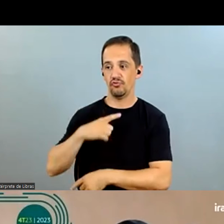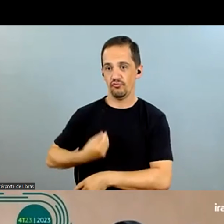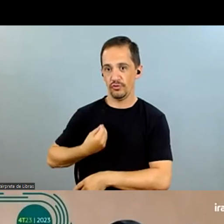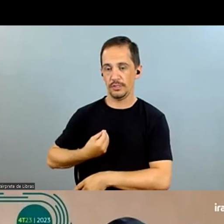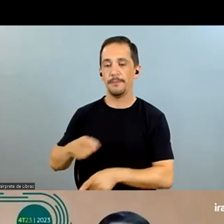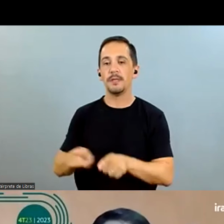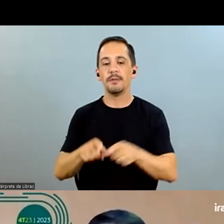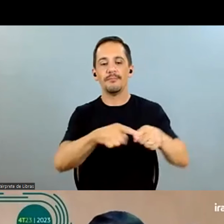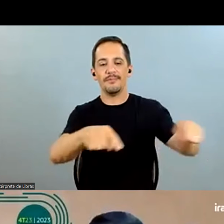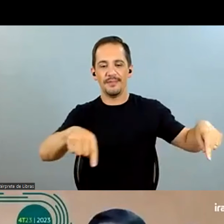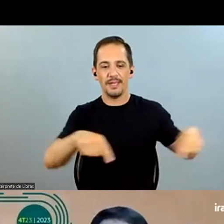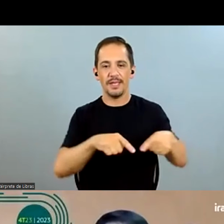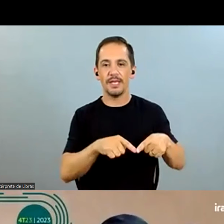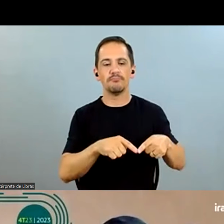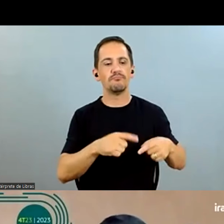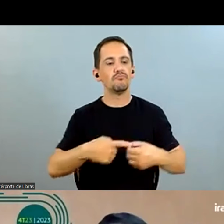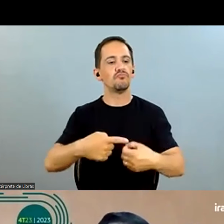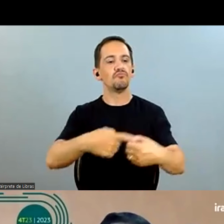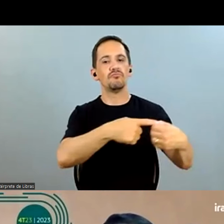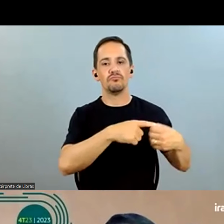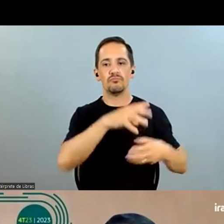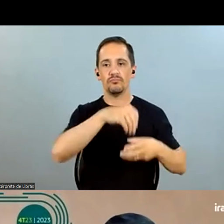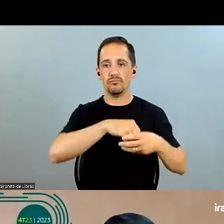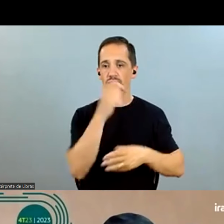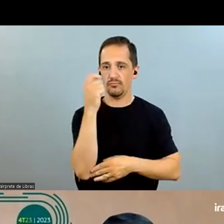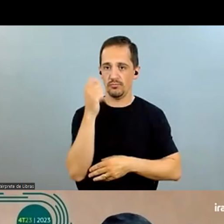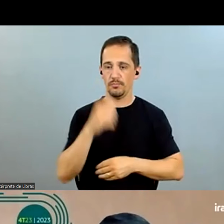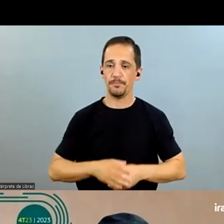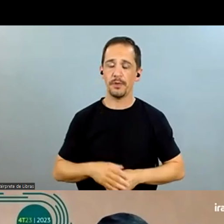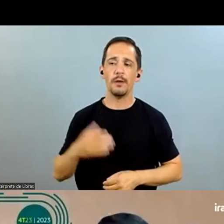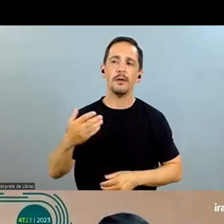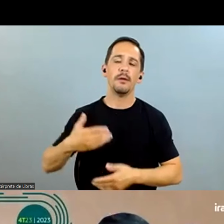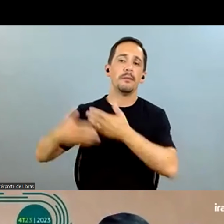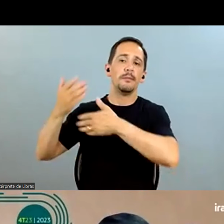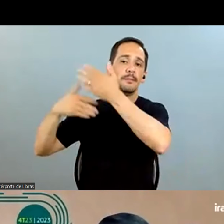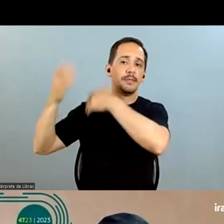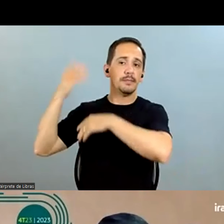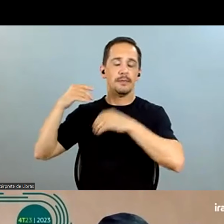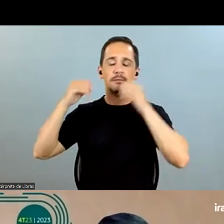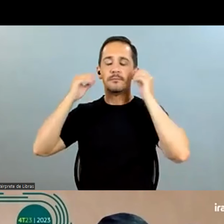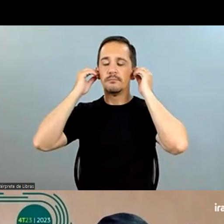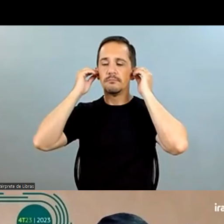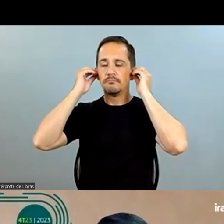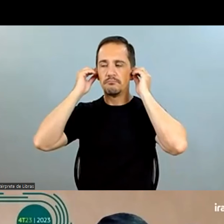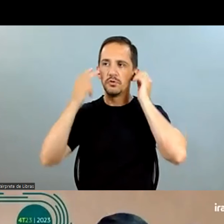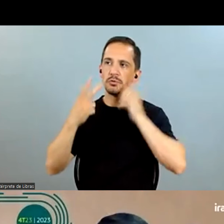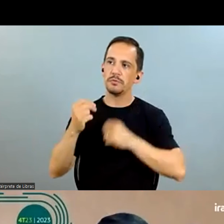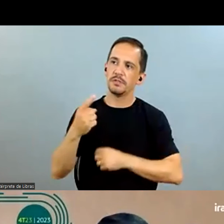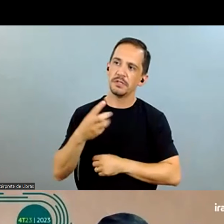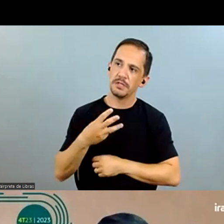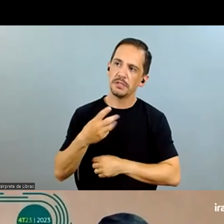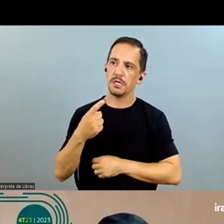Sul e e e que vieram parar no passado D no balanço da empresa desde a lá 2013 2014